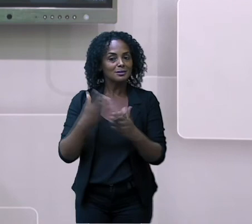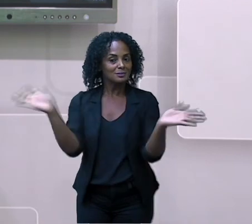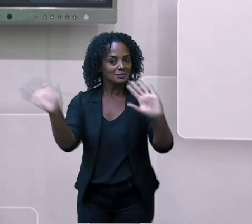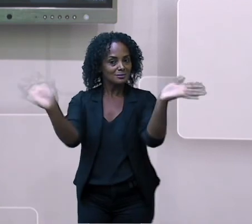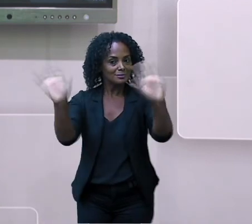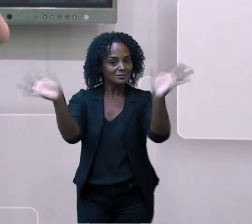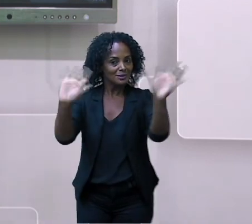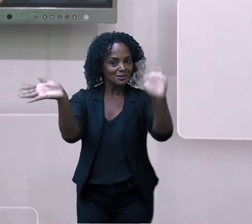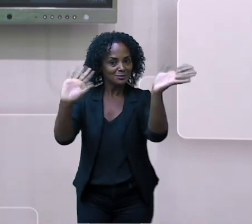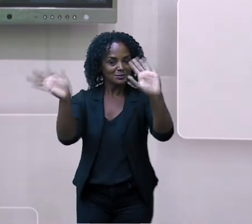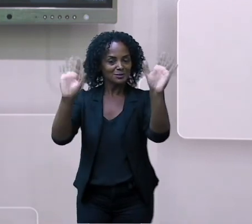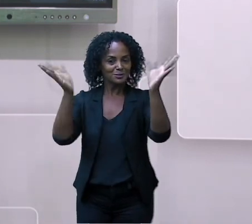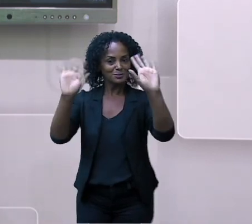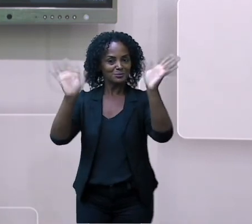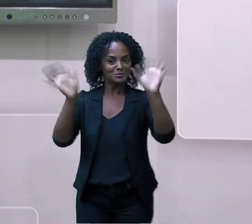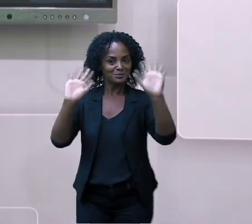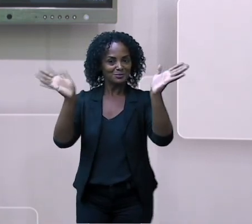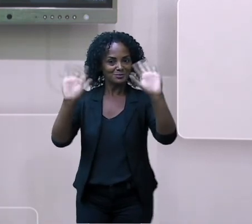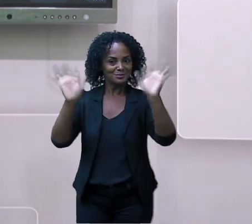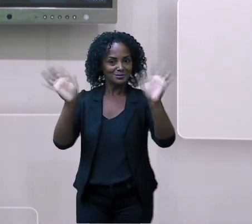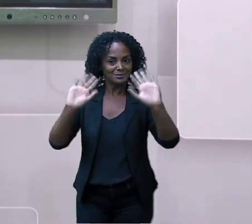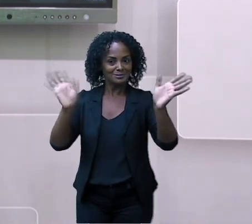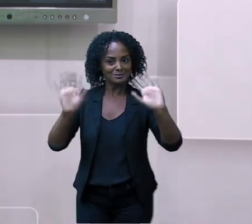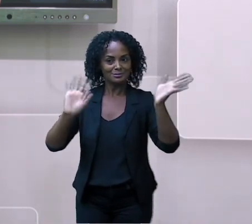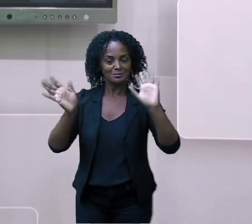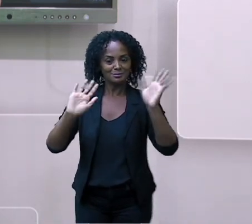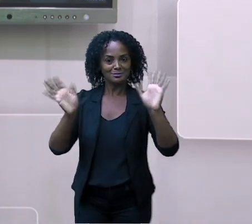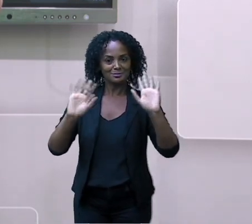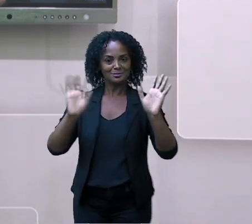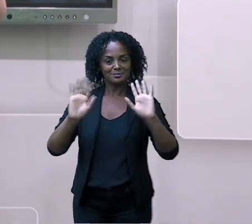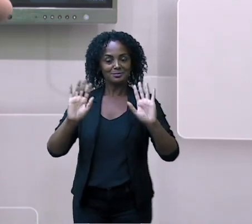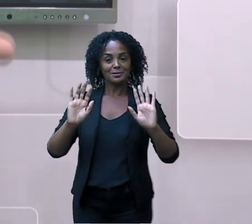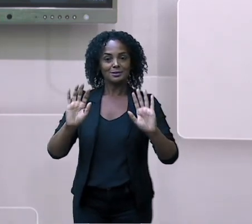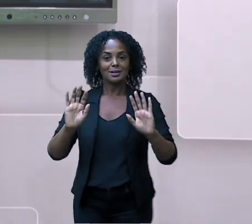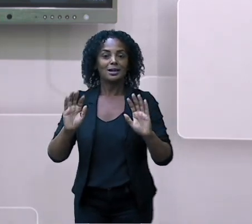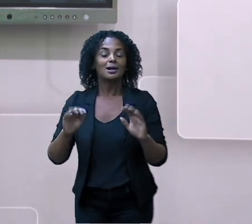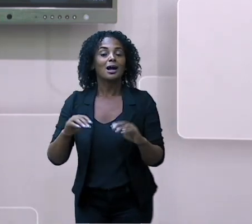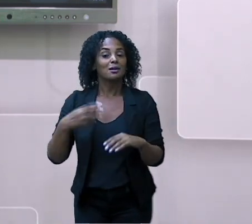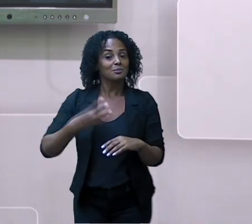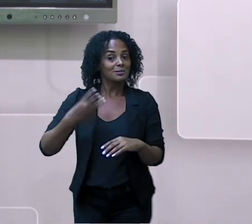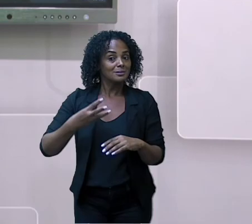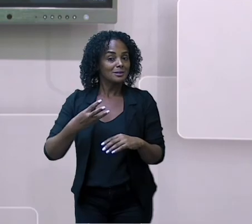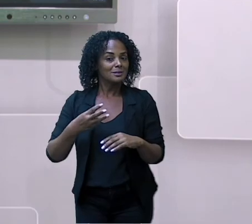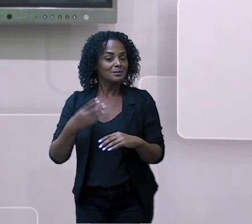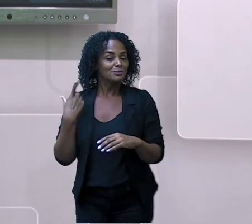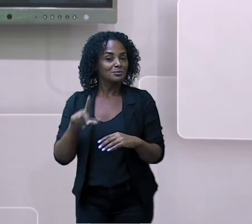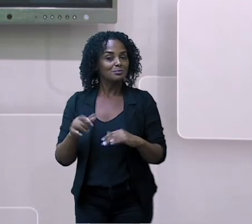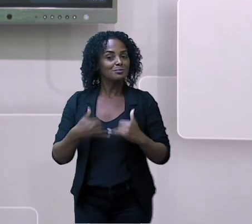Bye, galera. Até mais. Até, bye. Tchau. Até o próximo terceiro round.